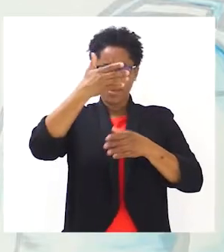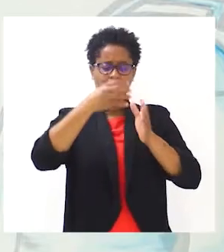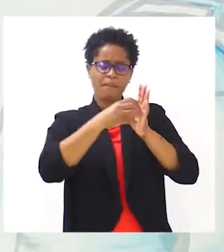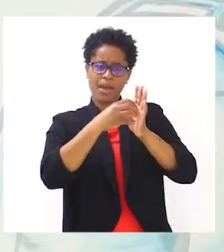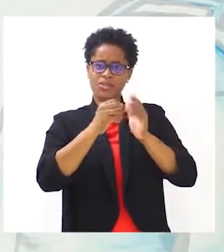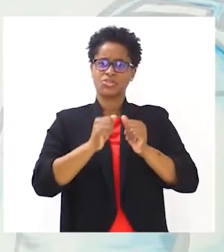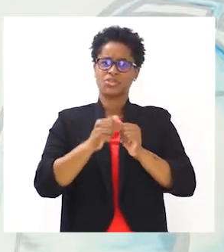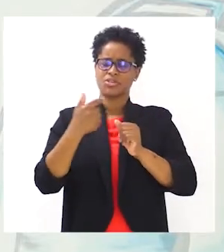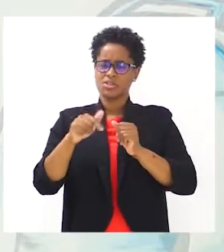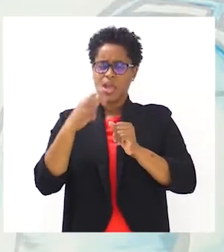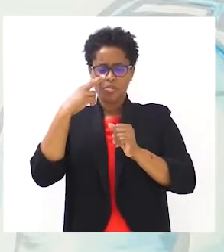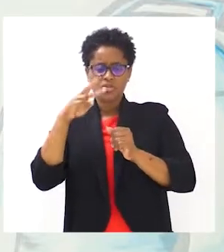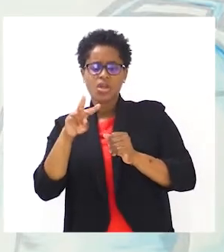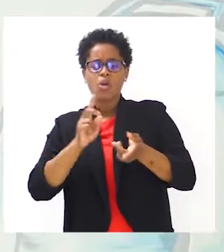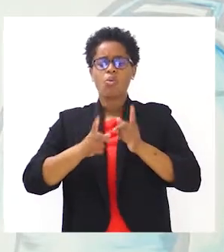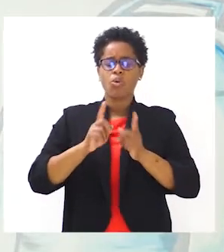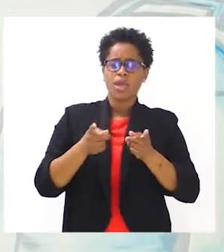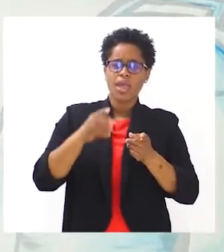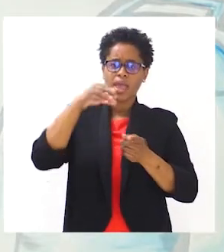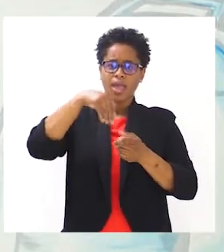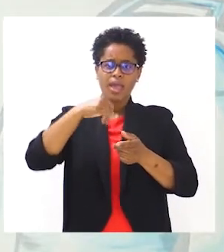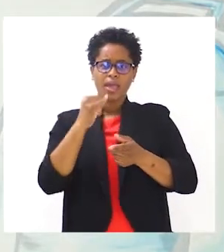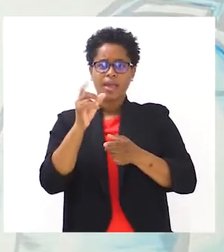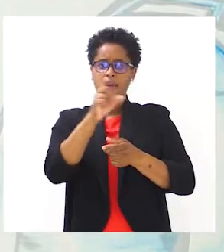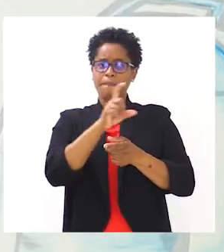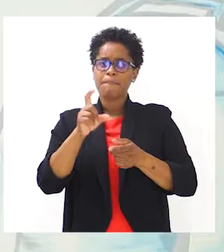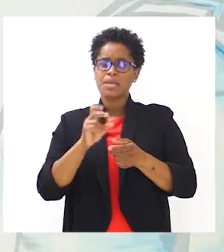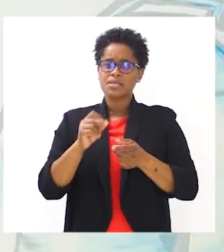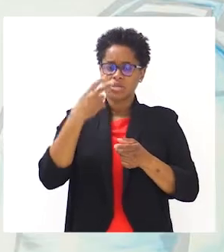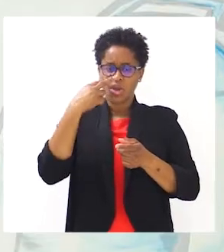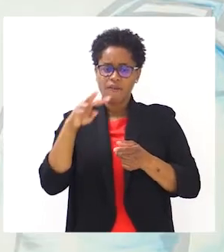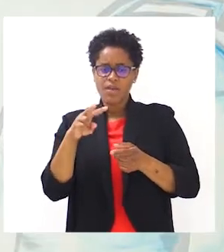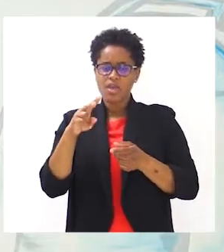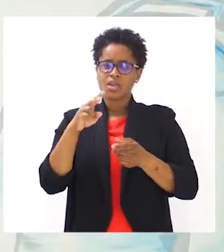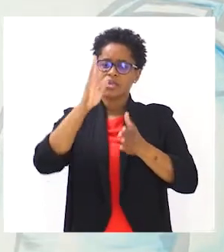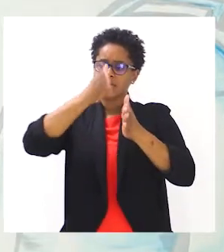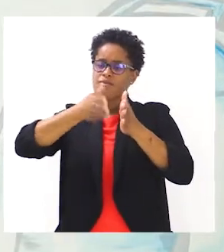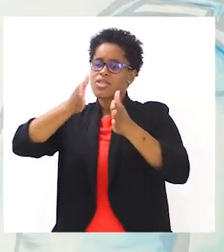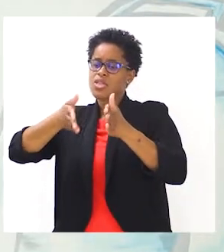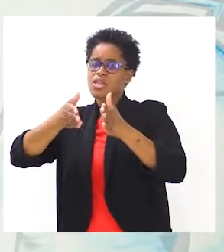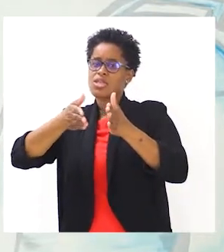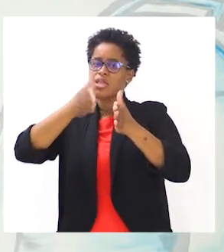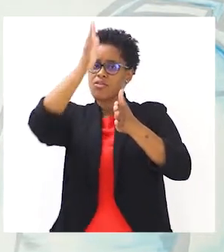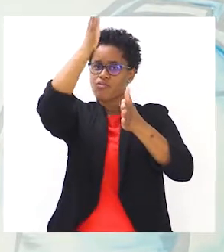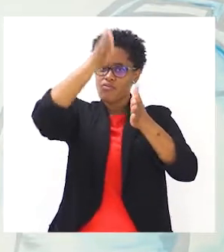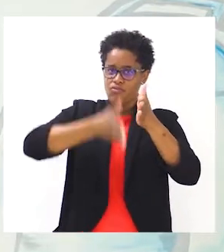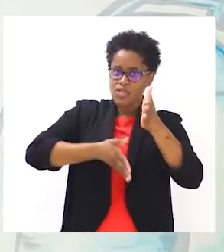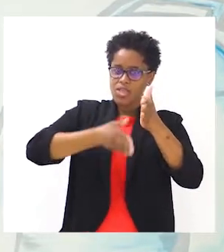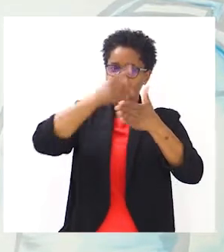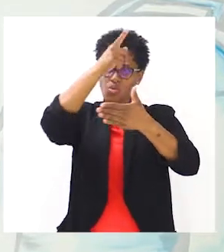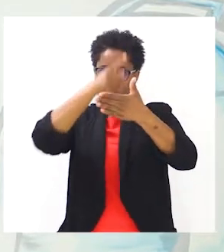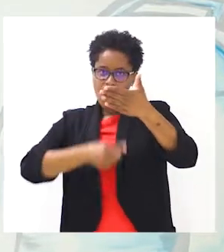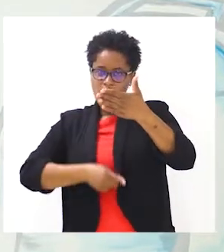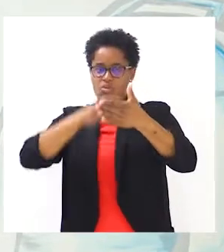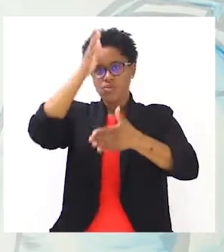imagem, que está a mostrar o quê? A pizza, estão a ver? Dividida ao meio. Isso